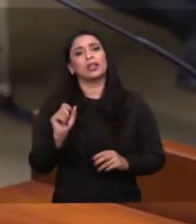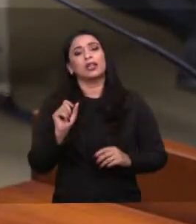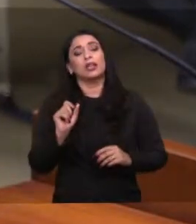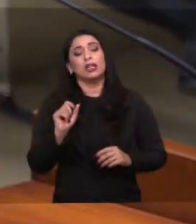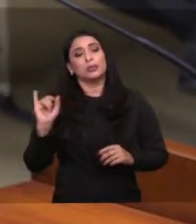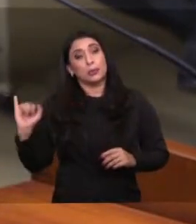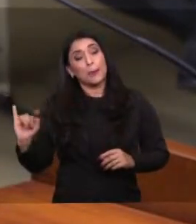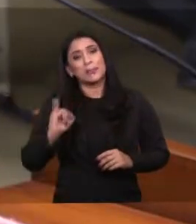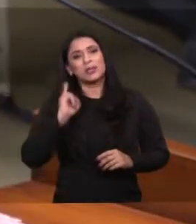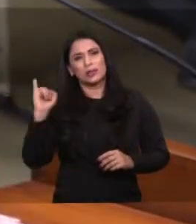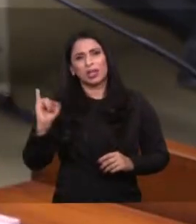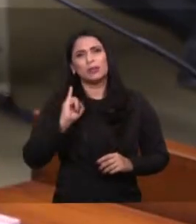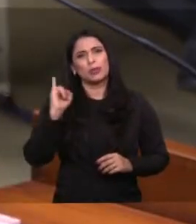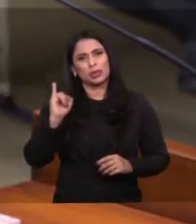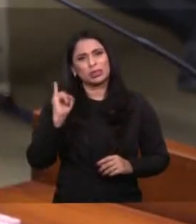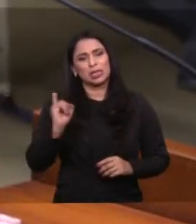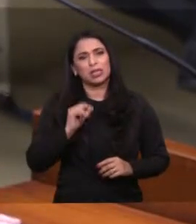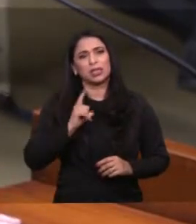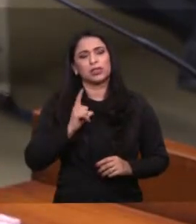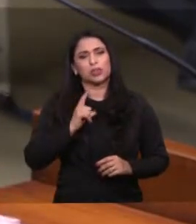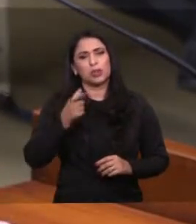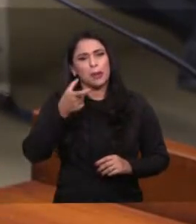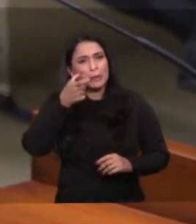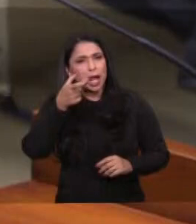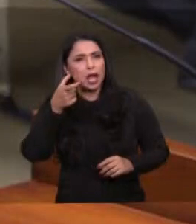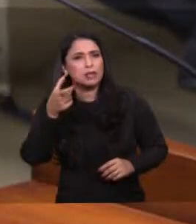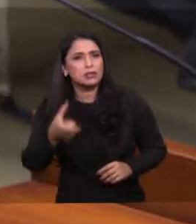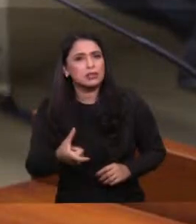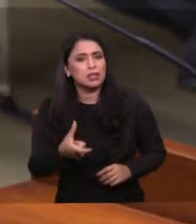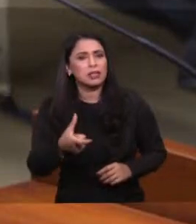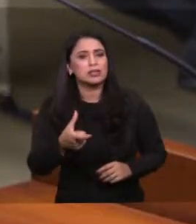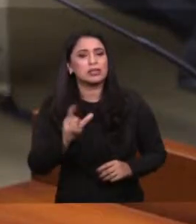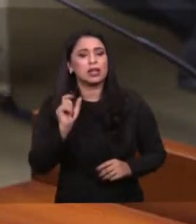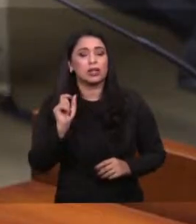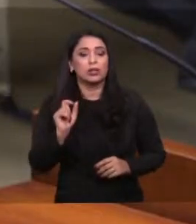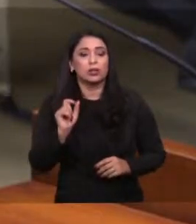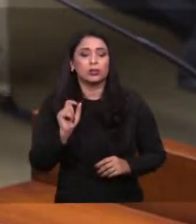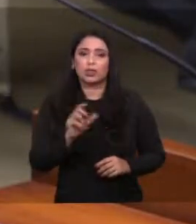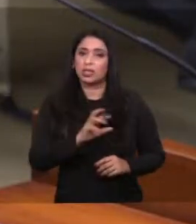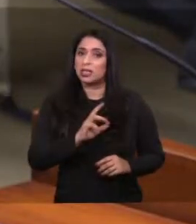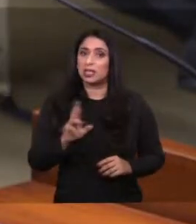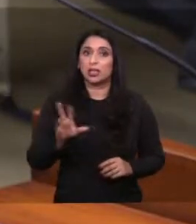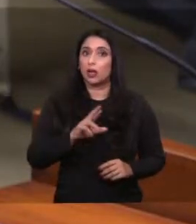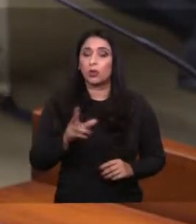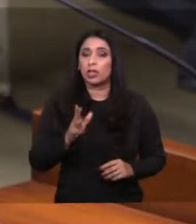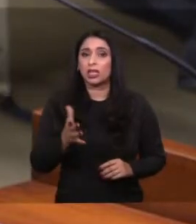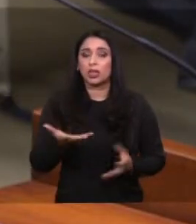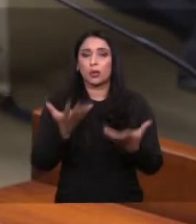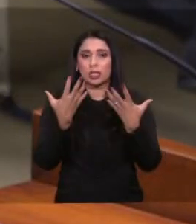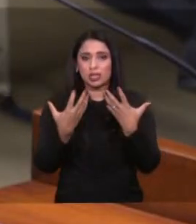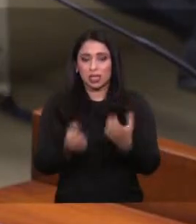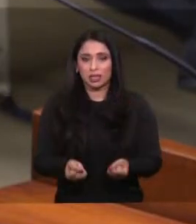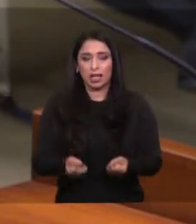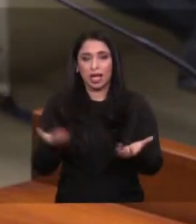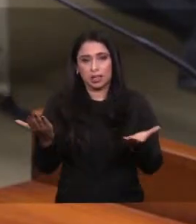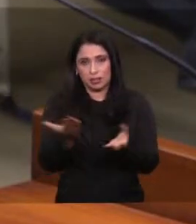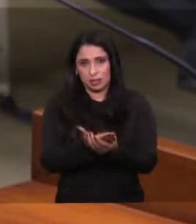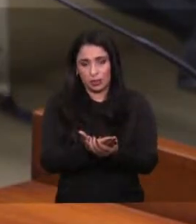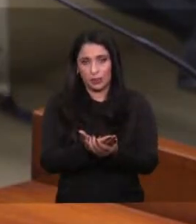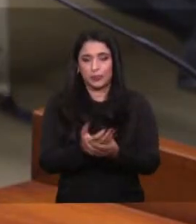mais relevante para chamar a atenção daqueles que estariam inclinados a recusar a pretensão posta na